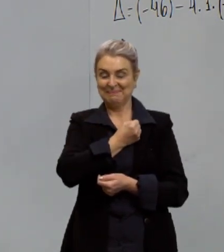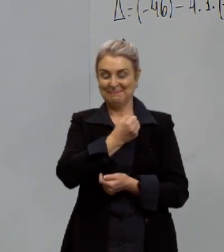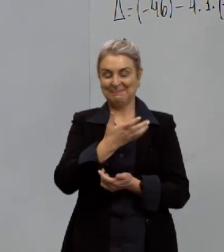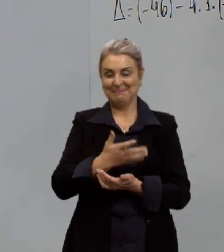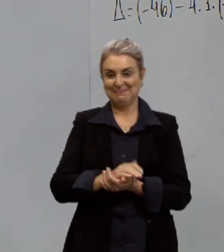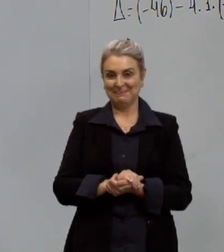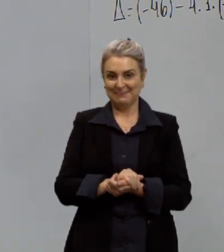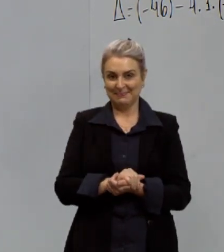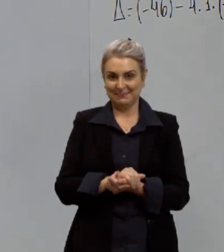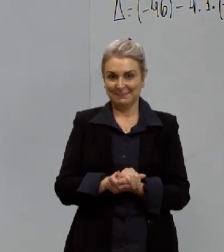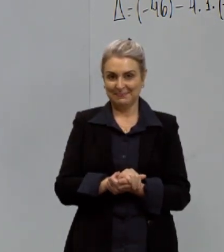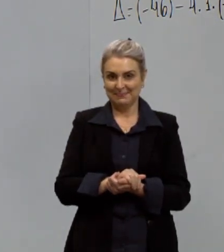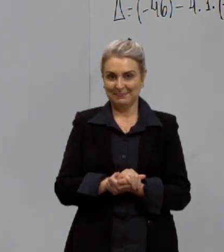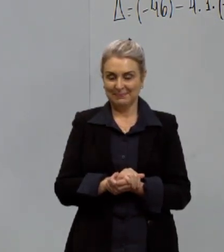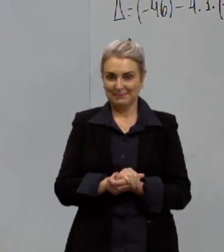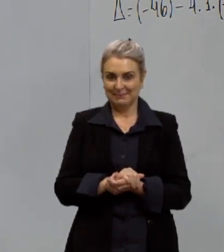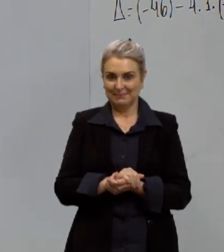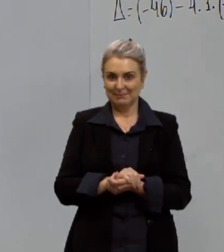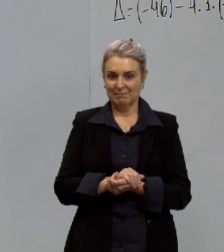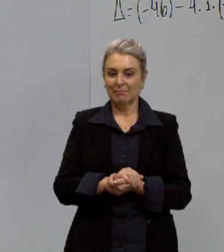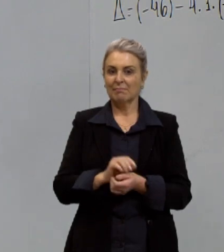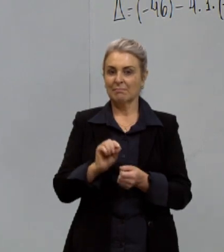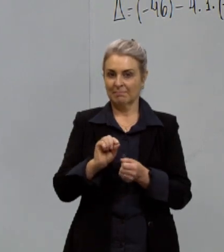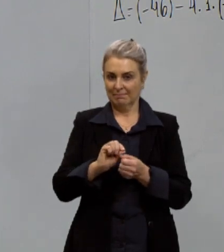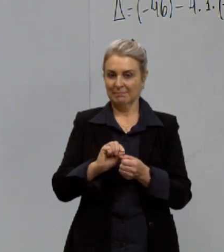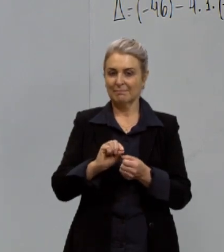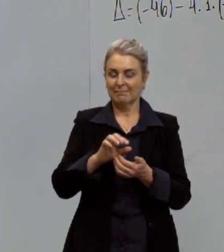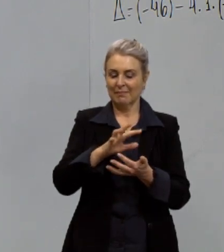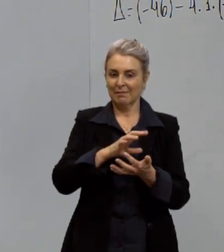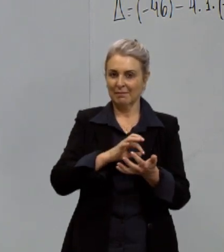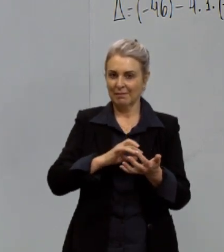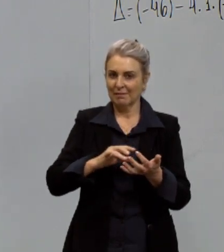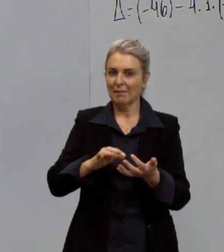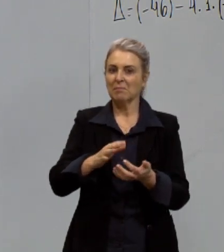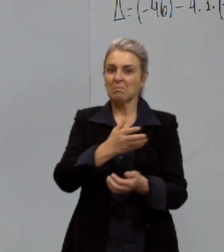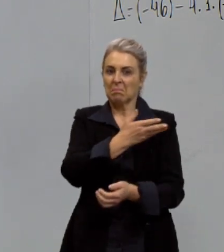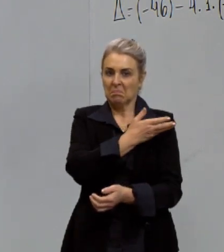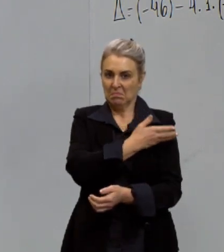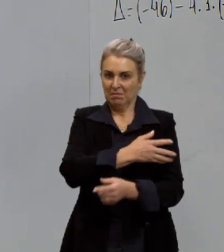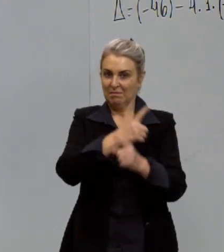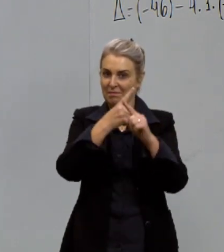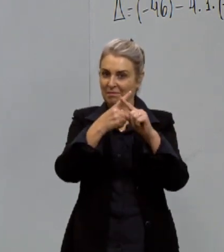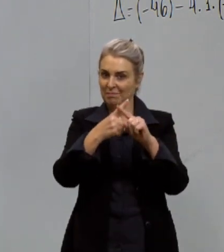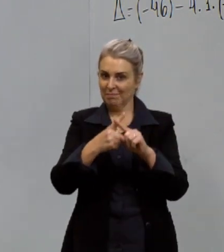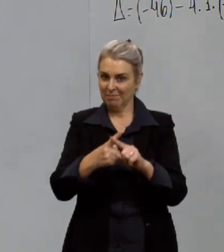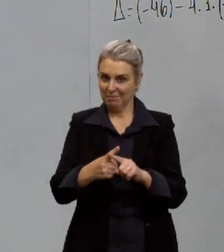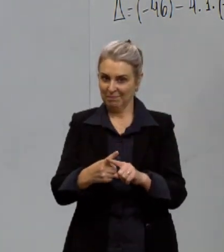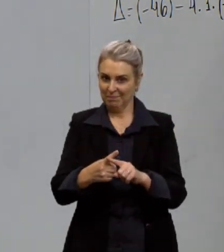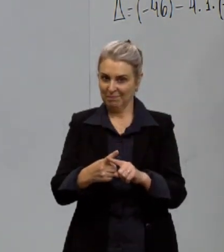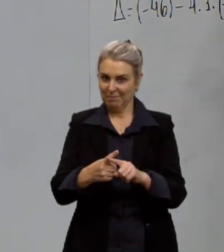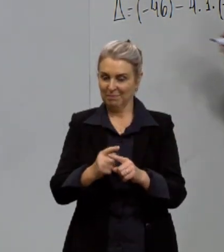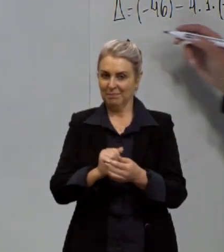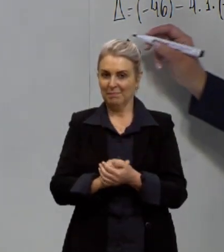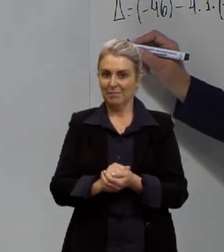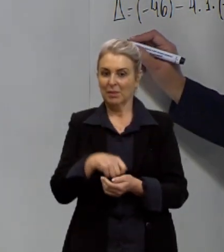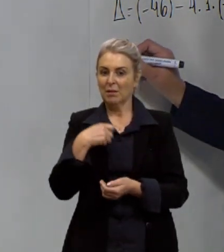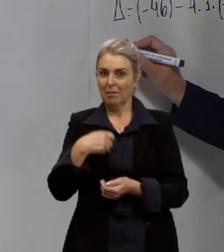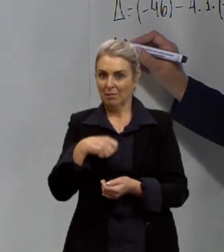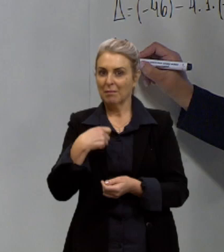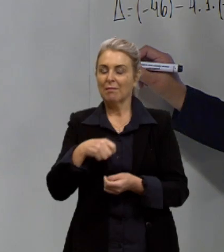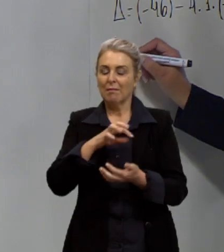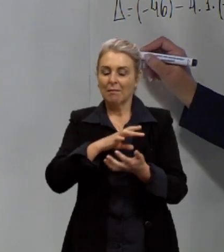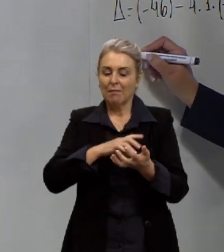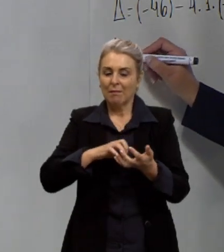nós agirmos com o cálculo e treinarmos a tabuada, certo? É para isso que tem esses cálculos grandes